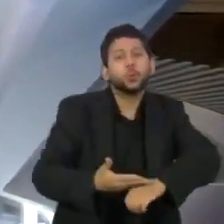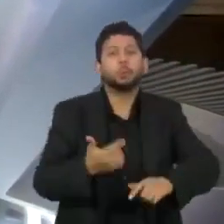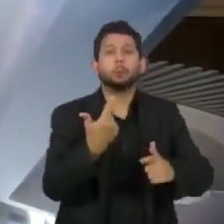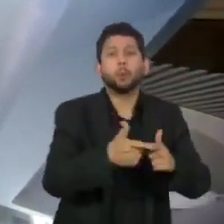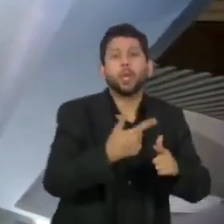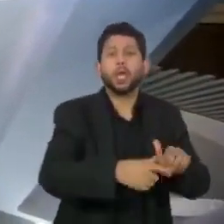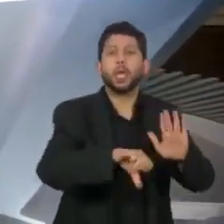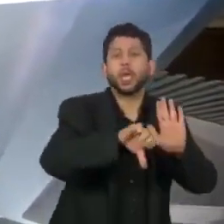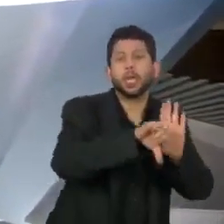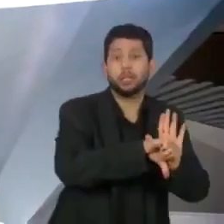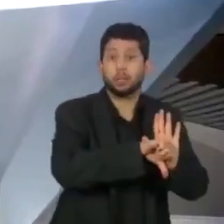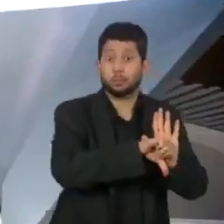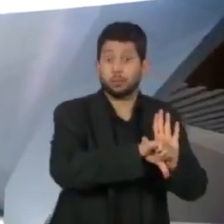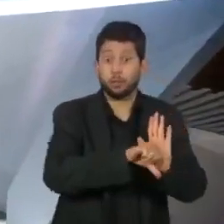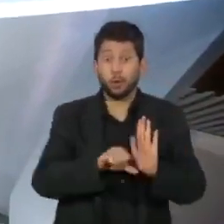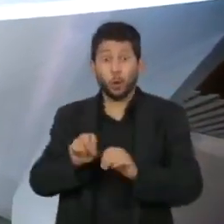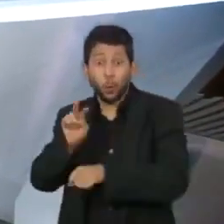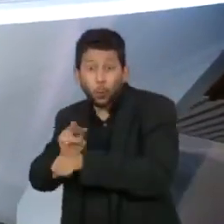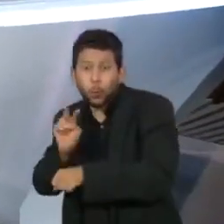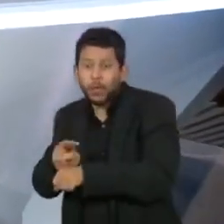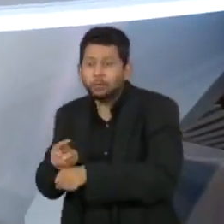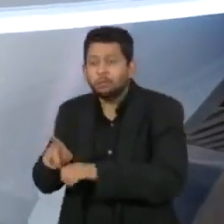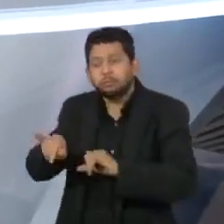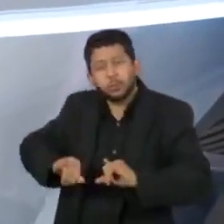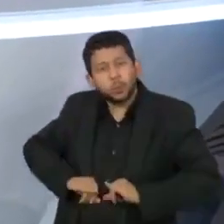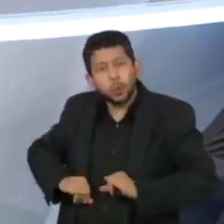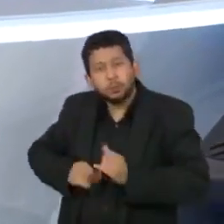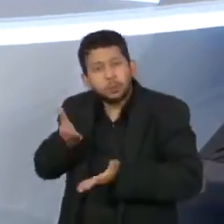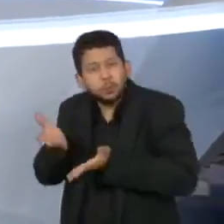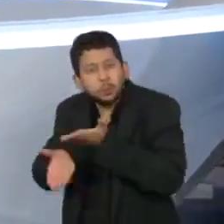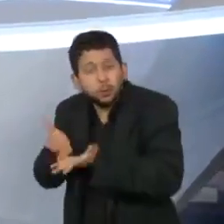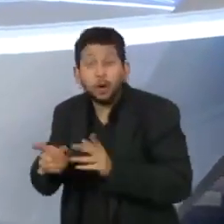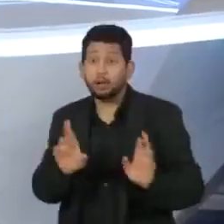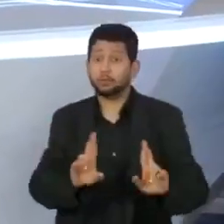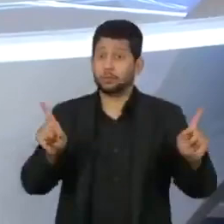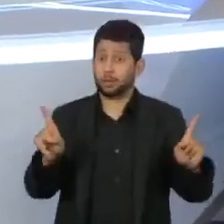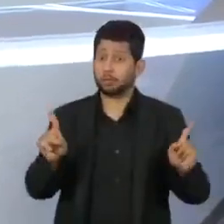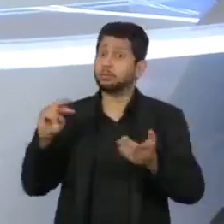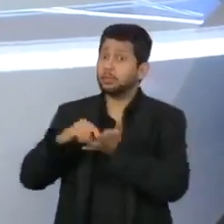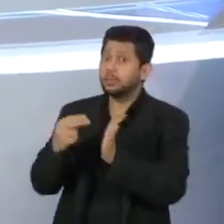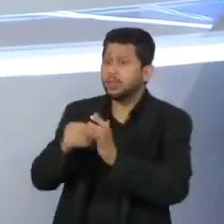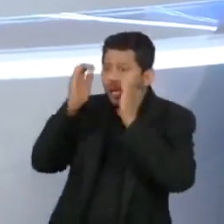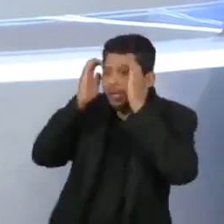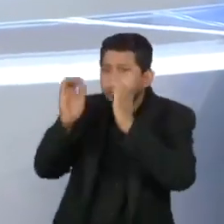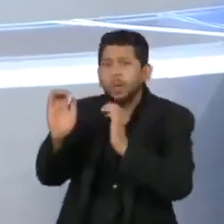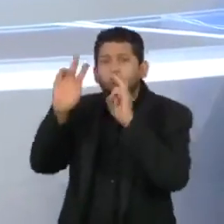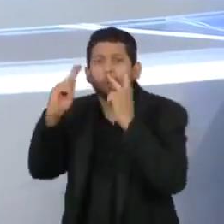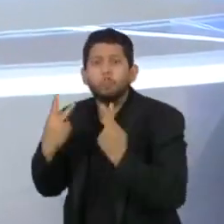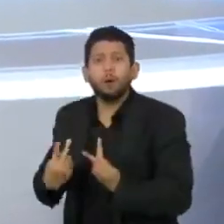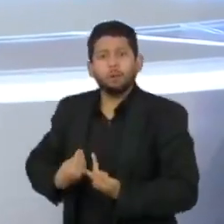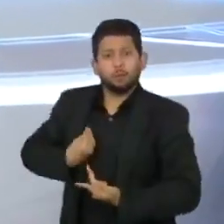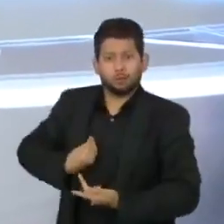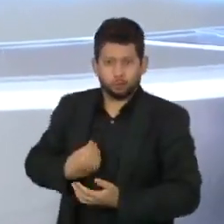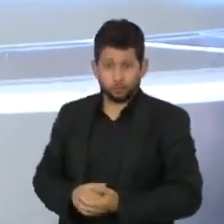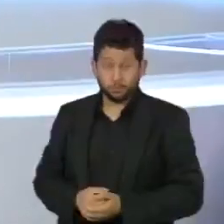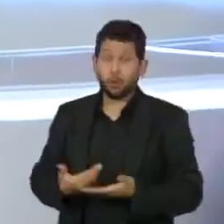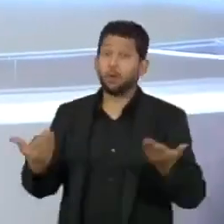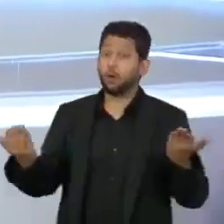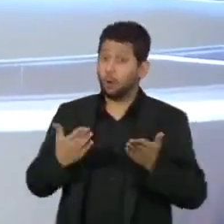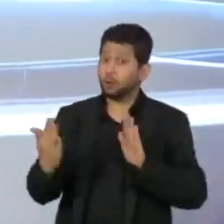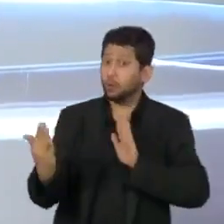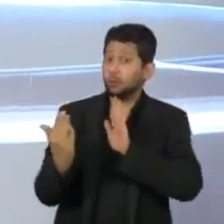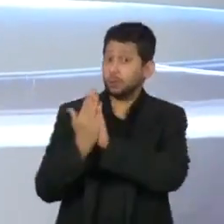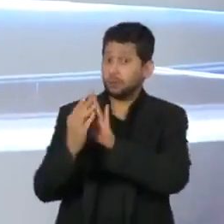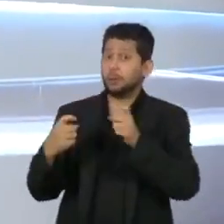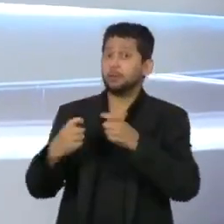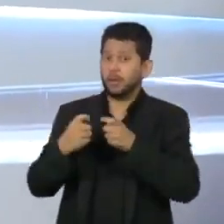criminosa. Pelo contrário, eles estão a serviço da dignidade humana. Sobre isso, eu conversei com o presidente da Academia Nacional de Cuidados Paliativos, o